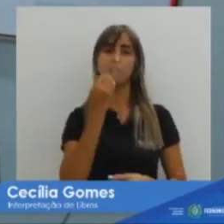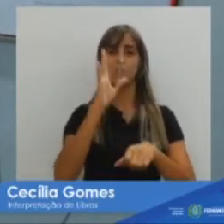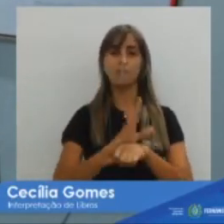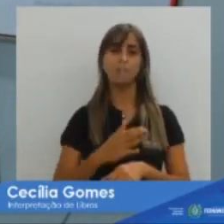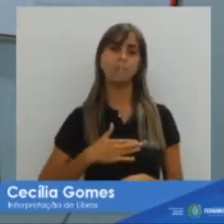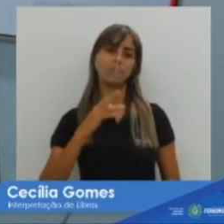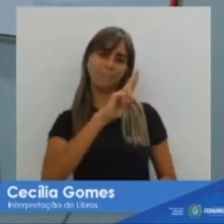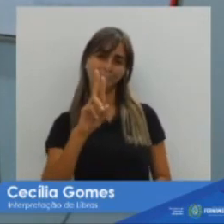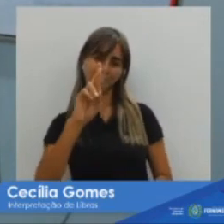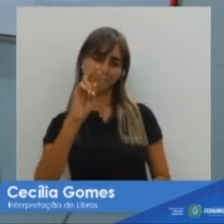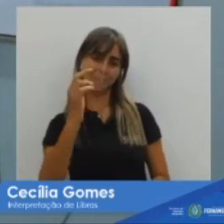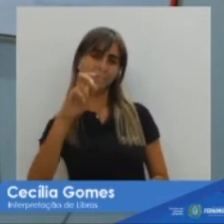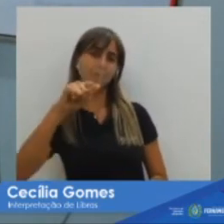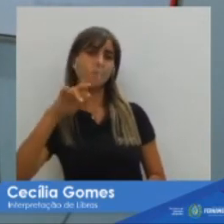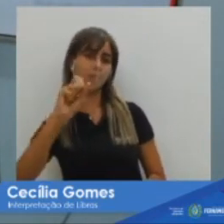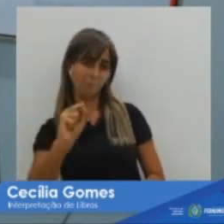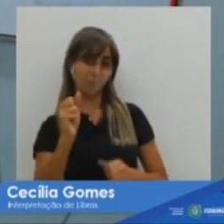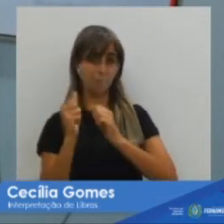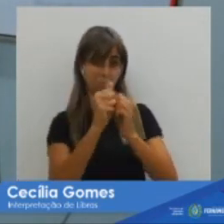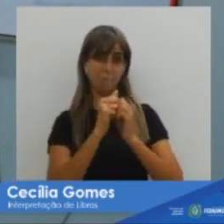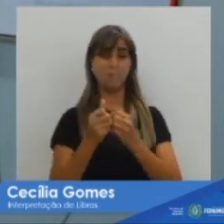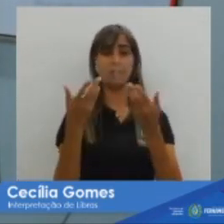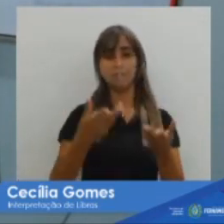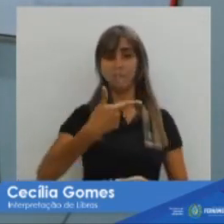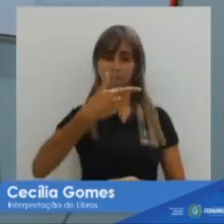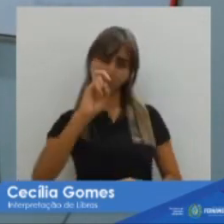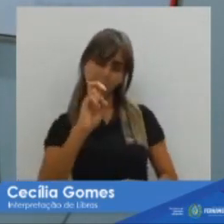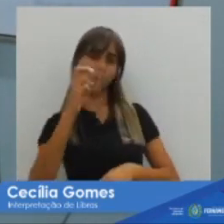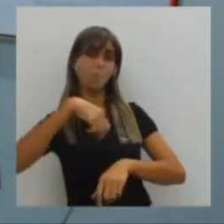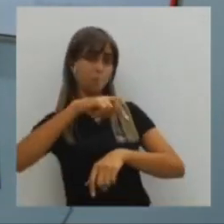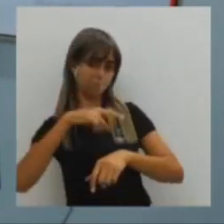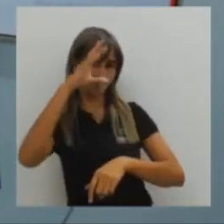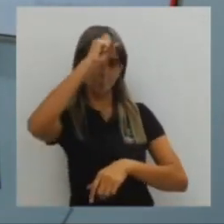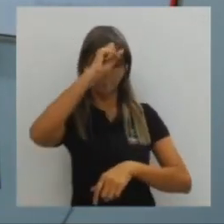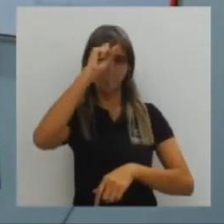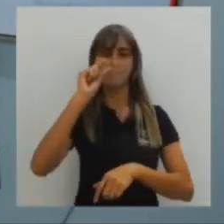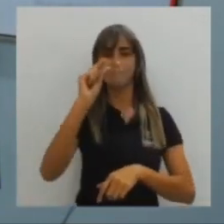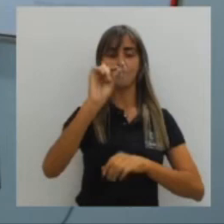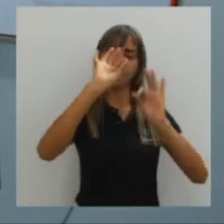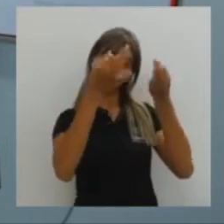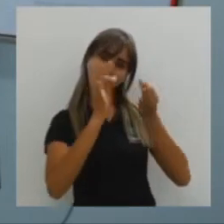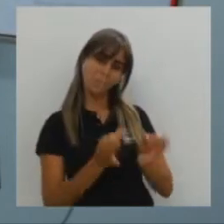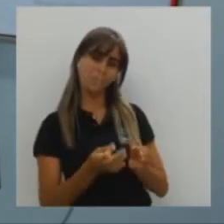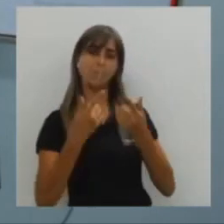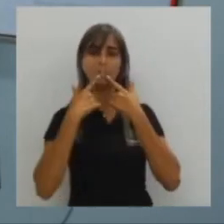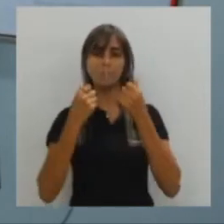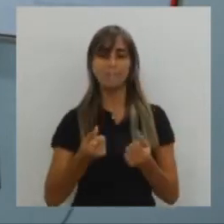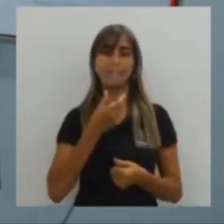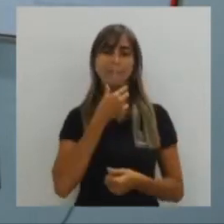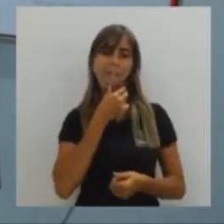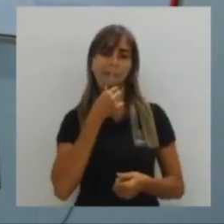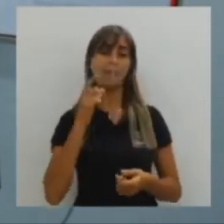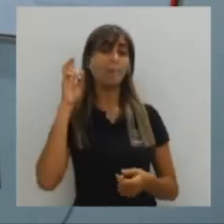Rafael Cardoso, professor de inglês. A gente vai ficar juntinho aqui nos próximos 25 minutos para aprender um pouco mais sobre a estrutura da língua inglesa, desvendar as